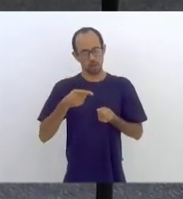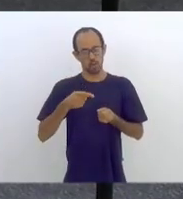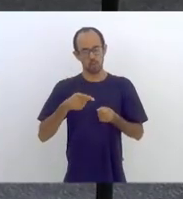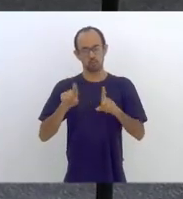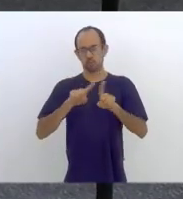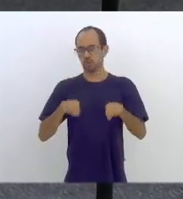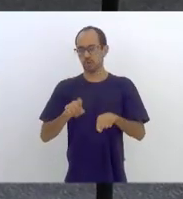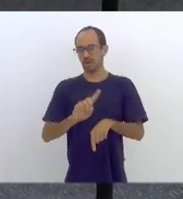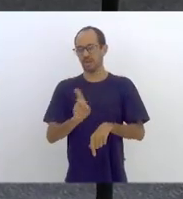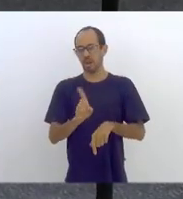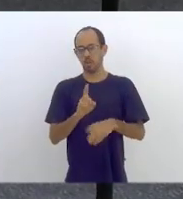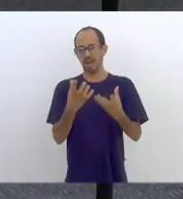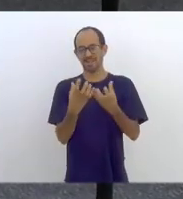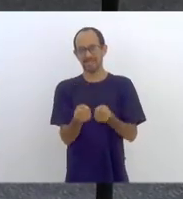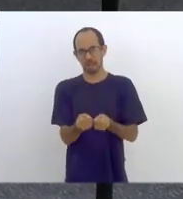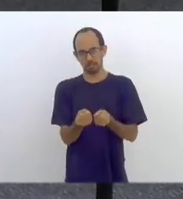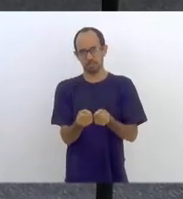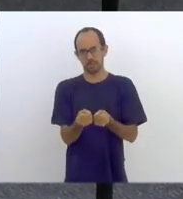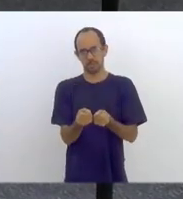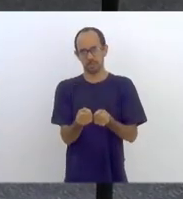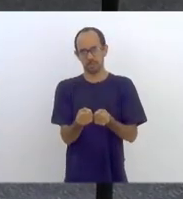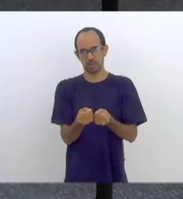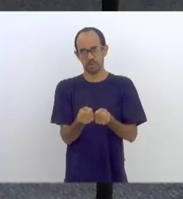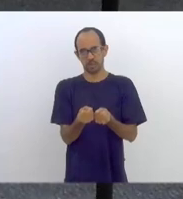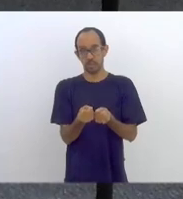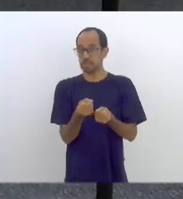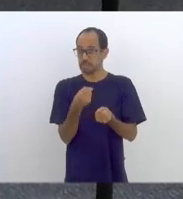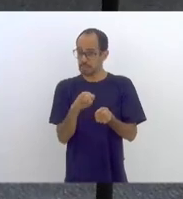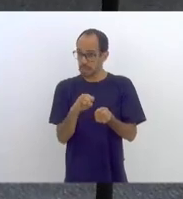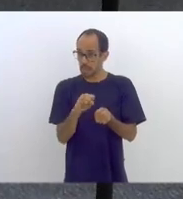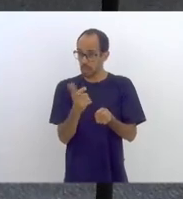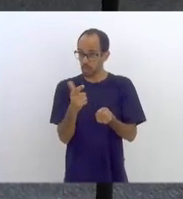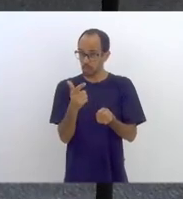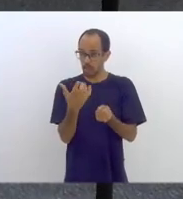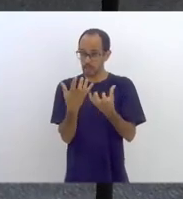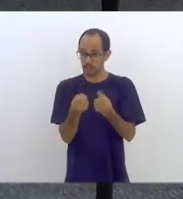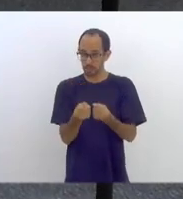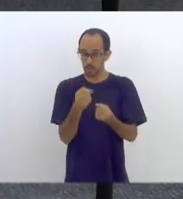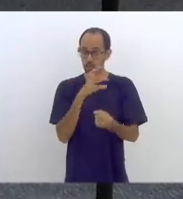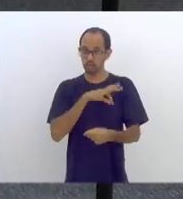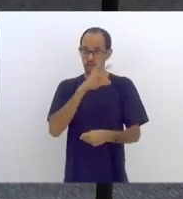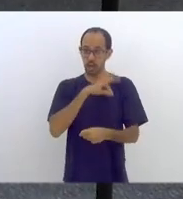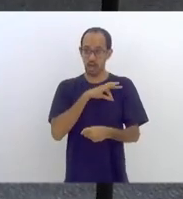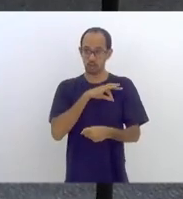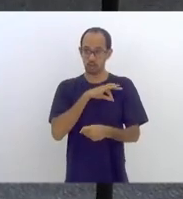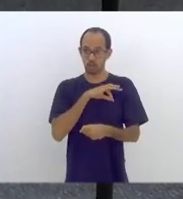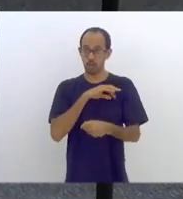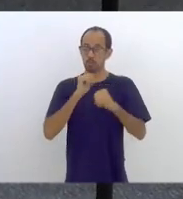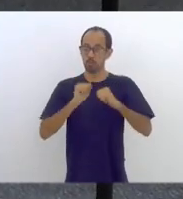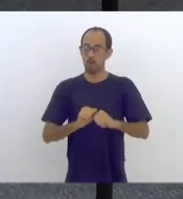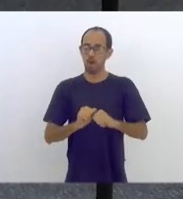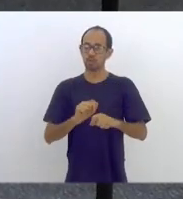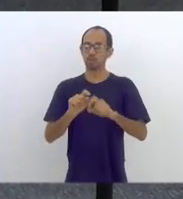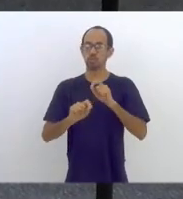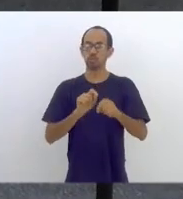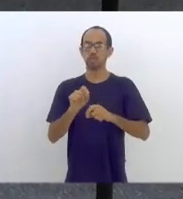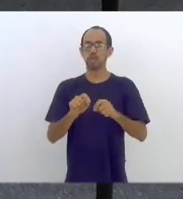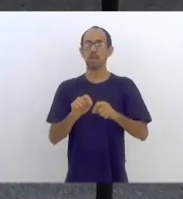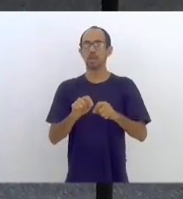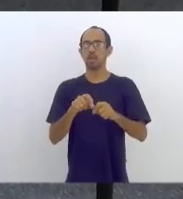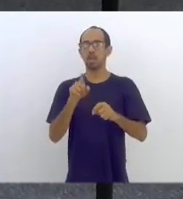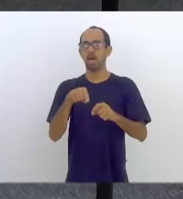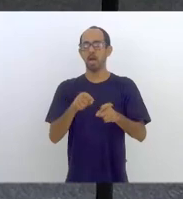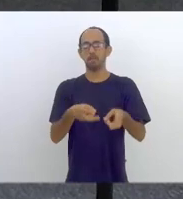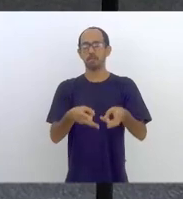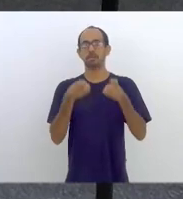que não recebe quando o trabalhador não recebe seu salário isso pode ser considerado